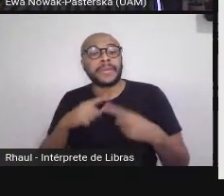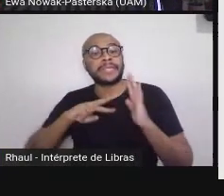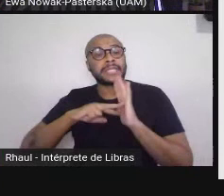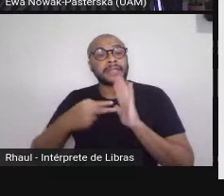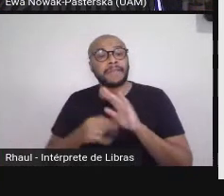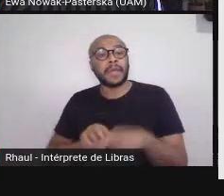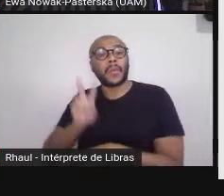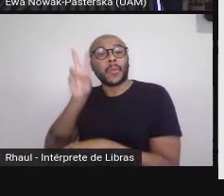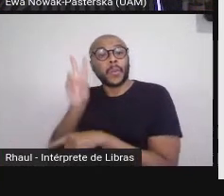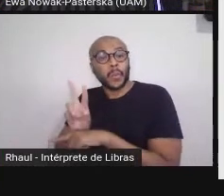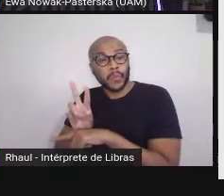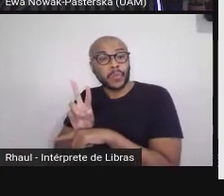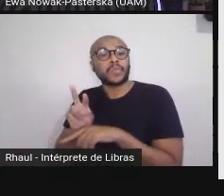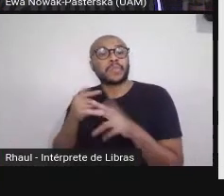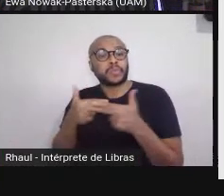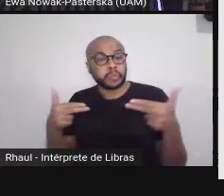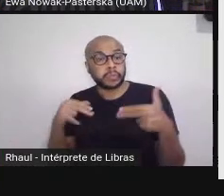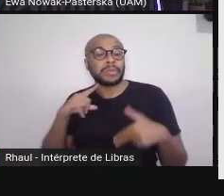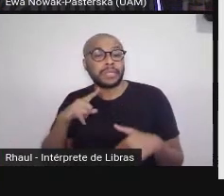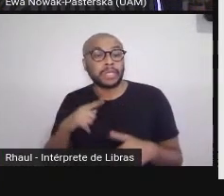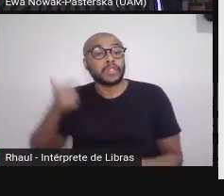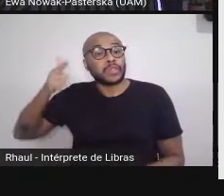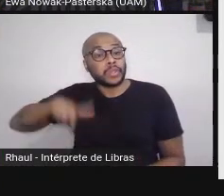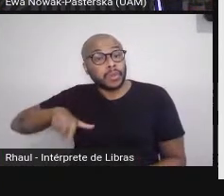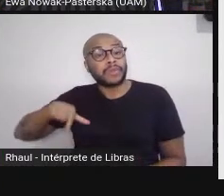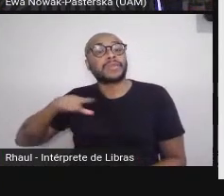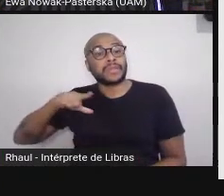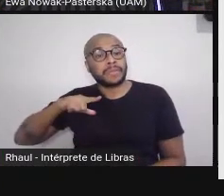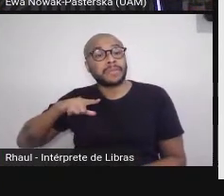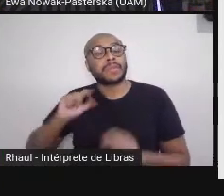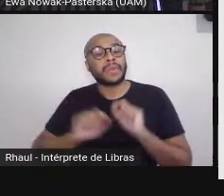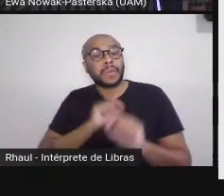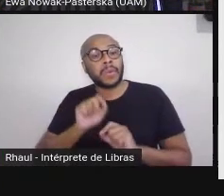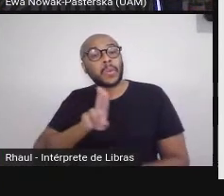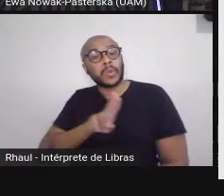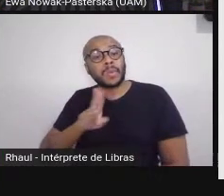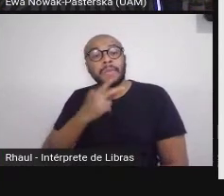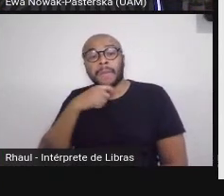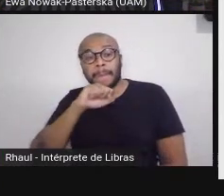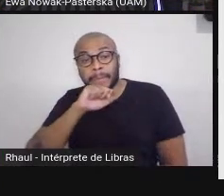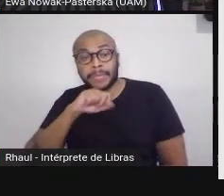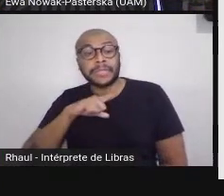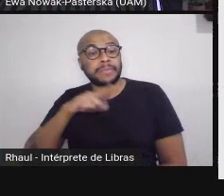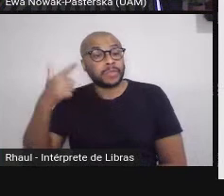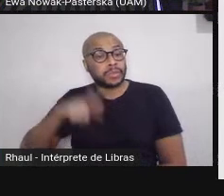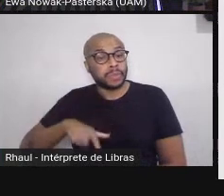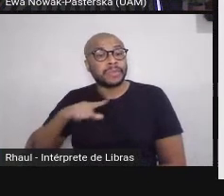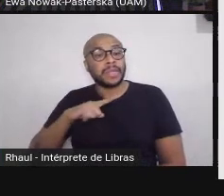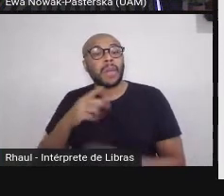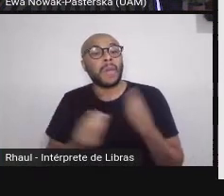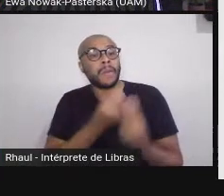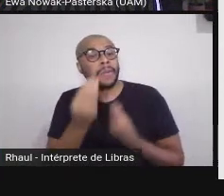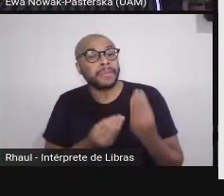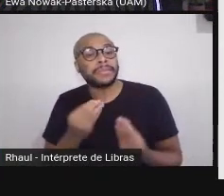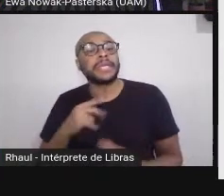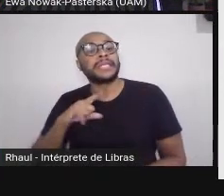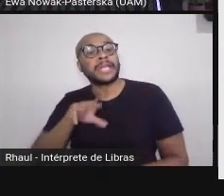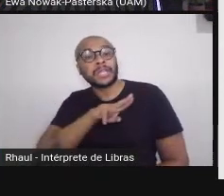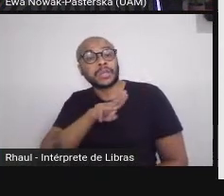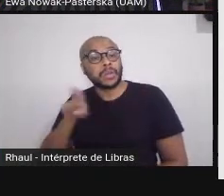zelador também. De novo, temos Bartosz, nome do pai. Aqui são